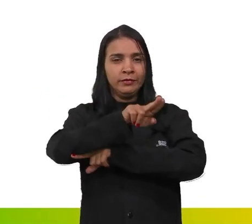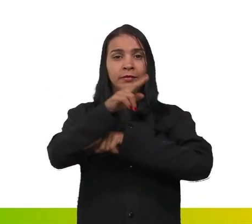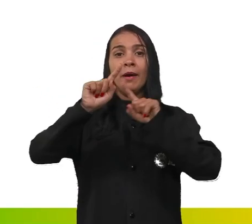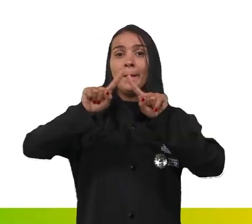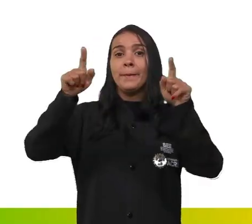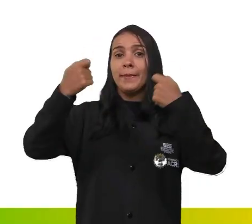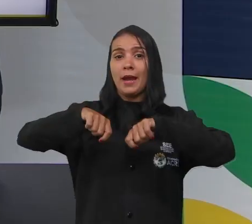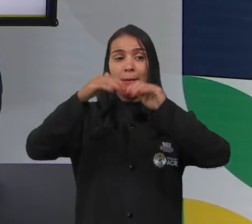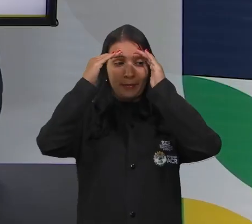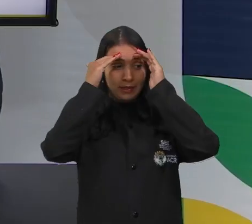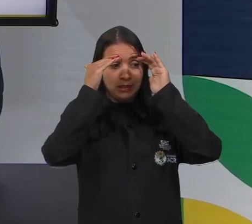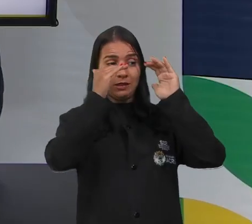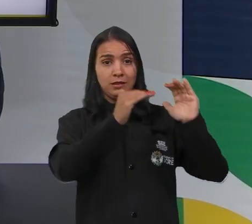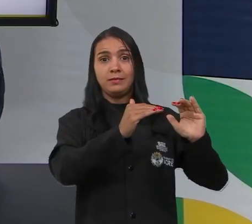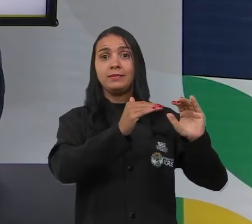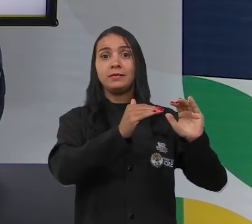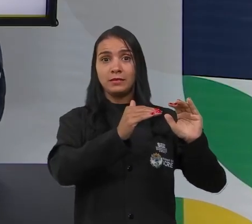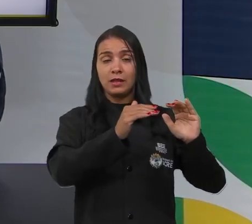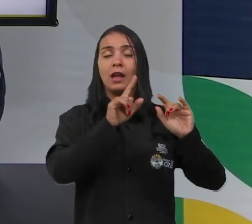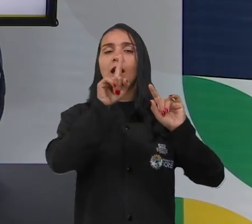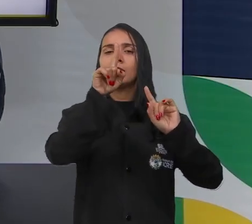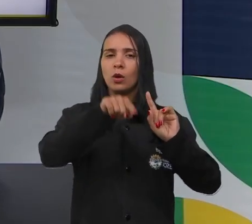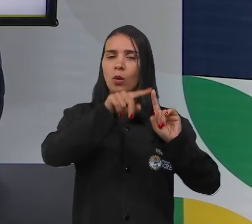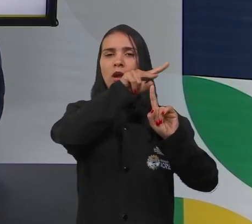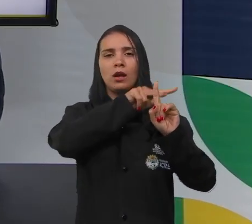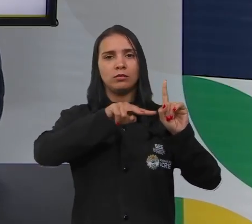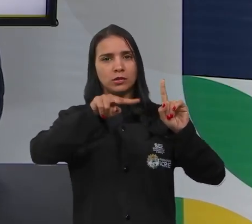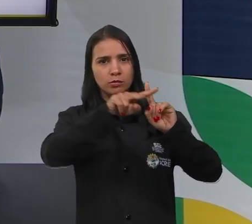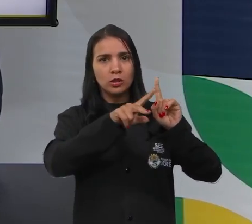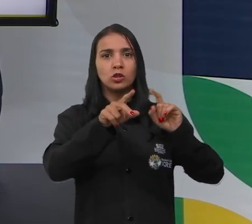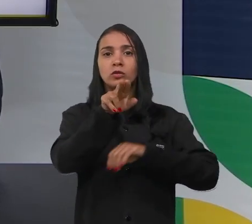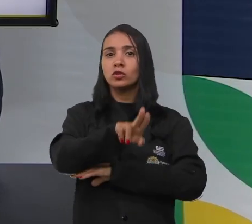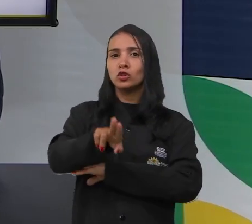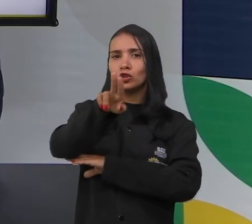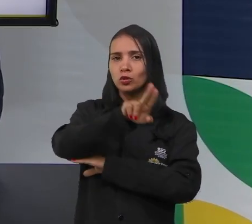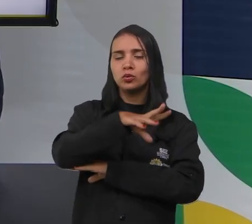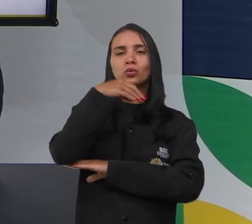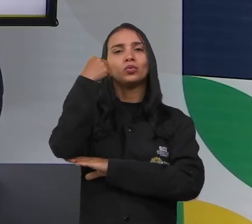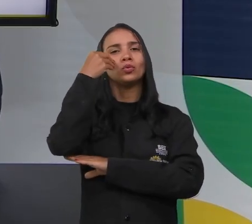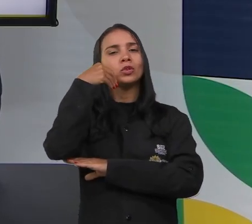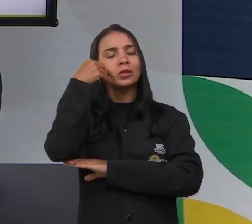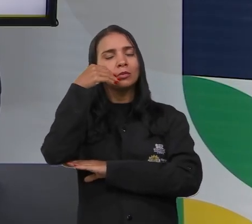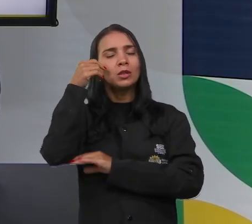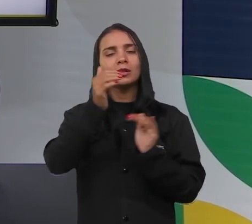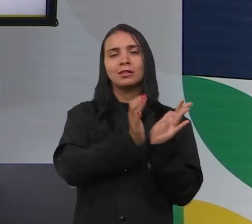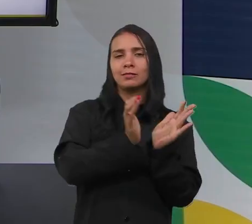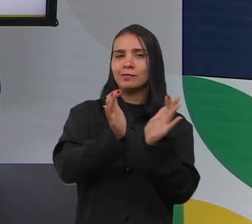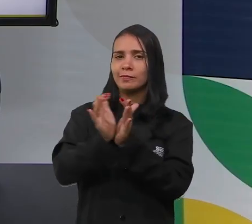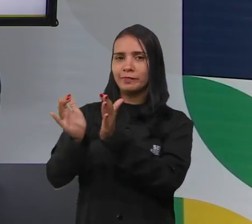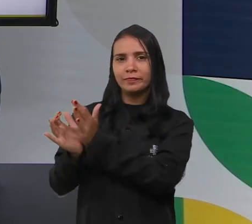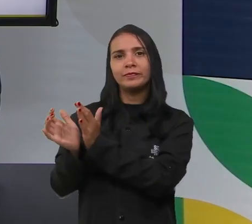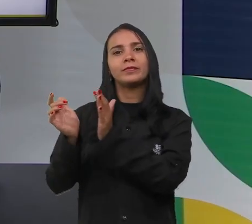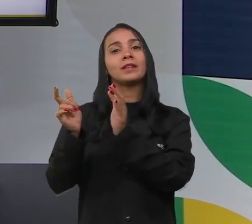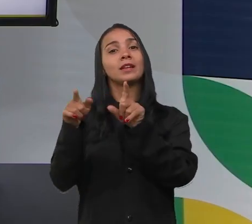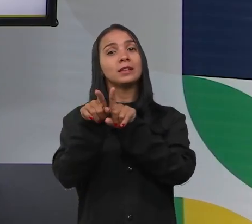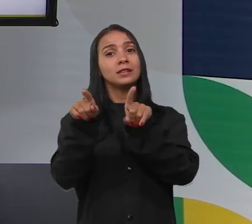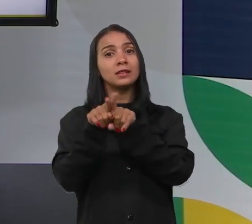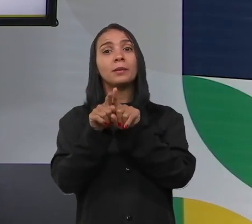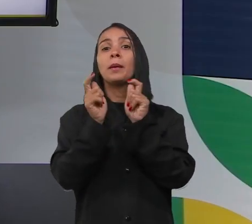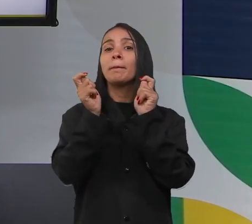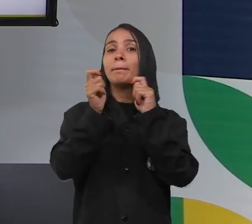Aqui ainda é dentro de uma concepção de consumo, de vivência social, coletiva, e que pode ser utilizado como